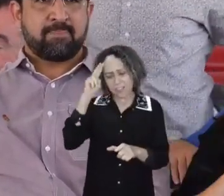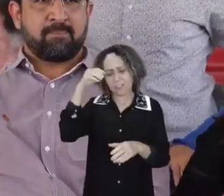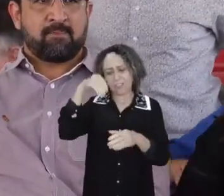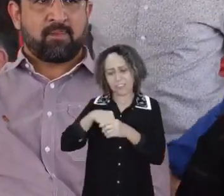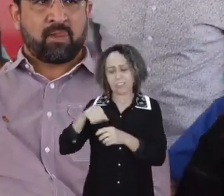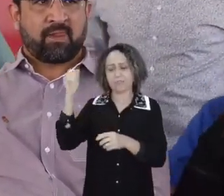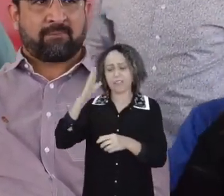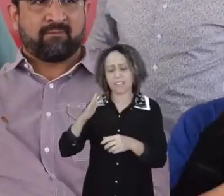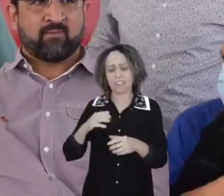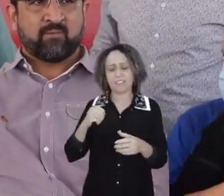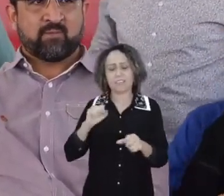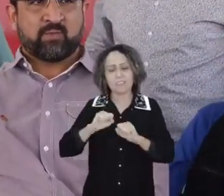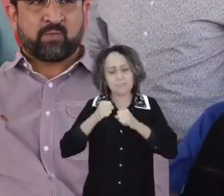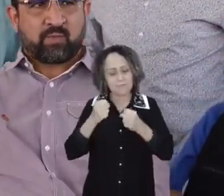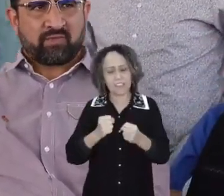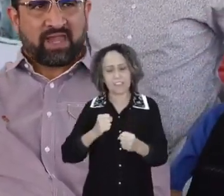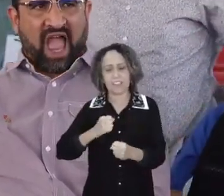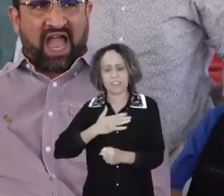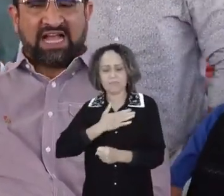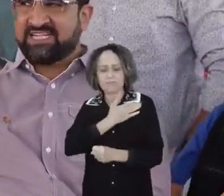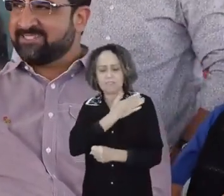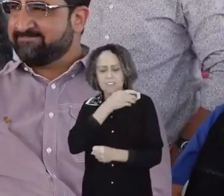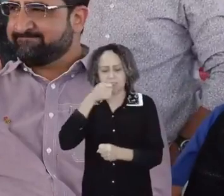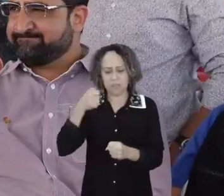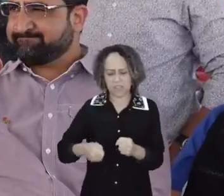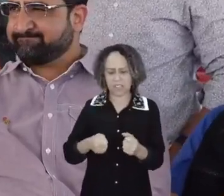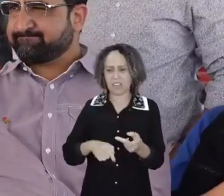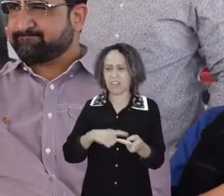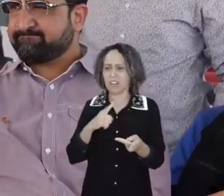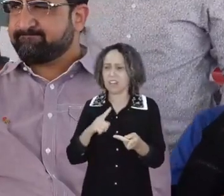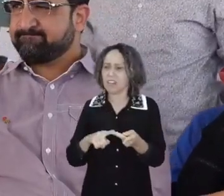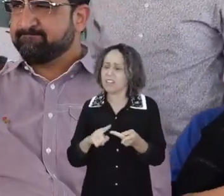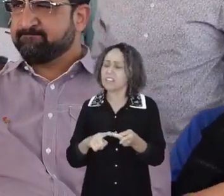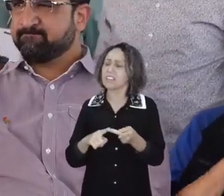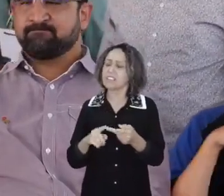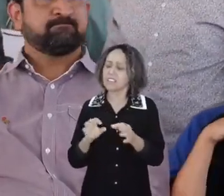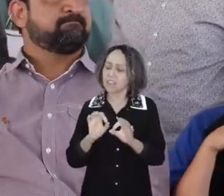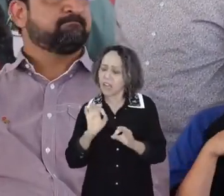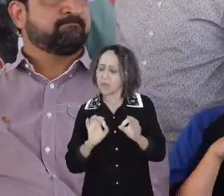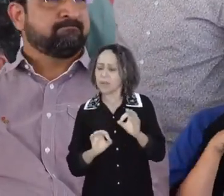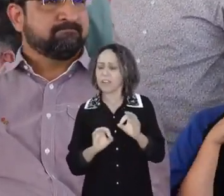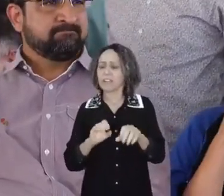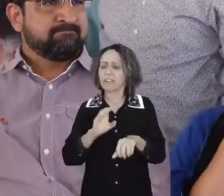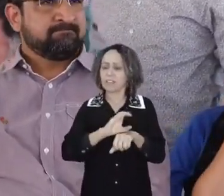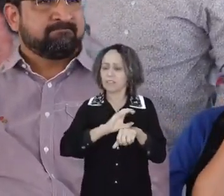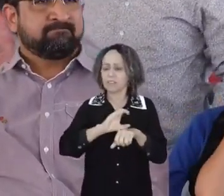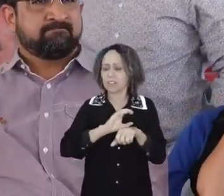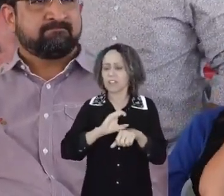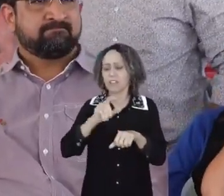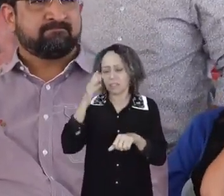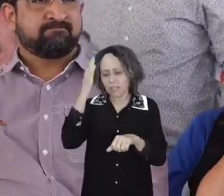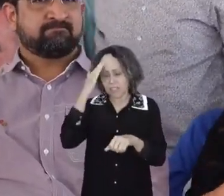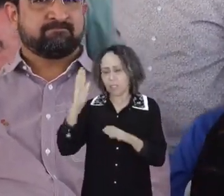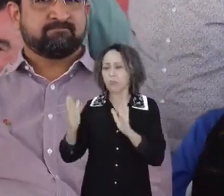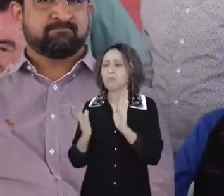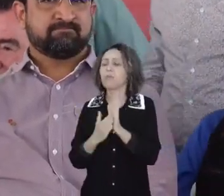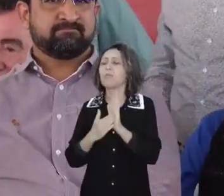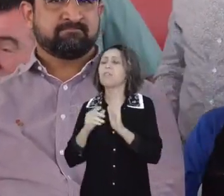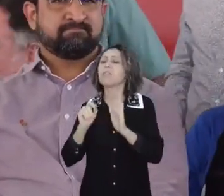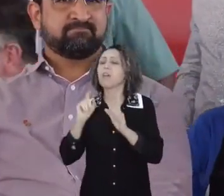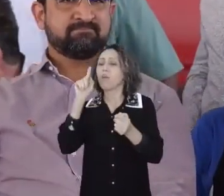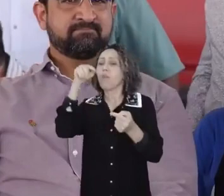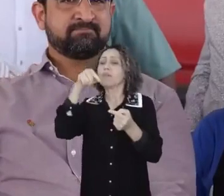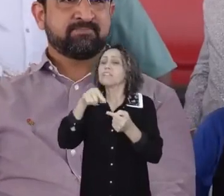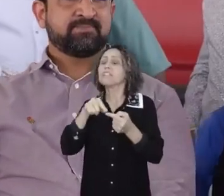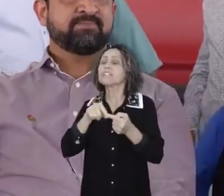têm o propósito de fazer desse país uma grande nação com soberania. Por isso é muito legal estar aqui em Minas com